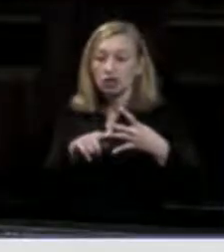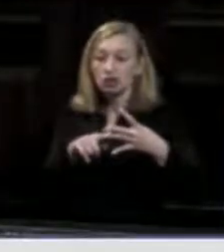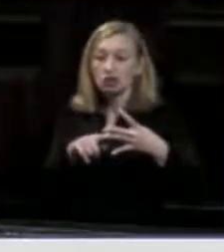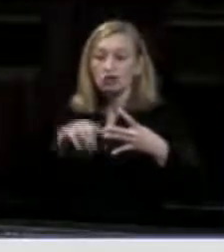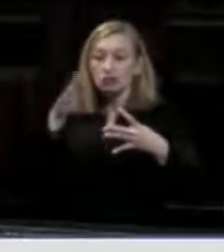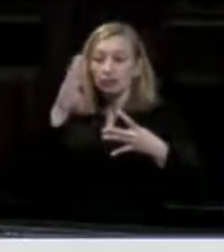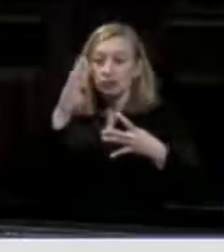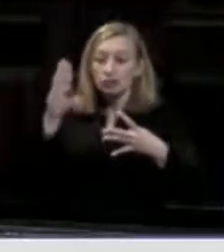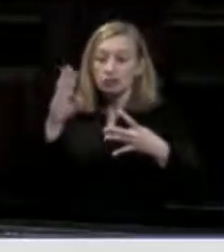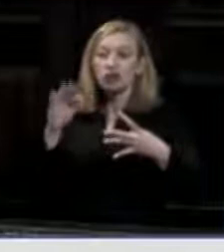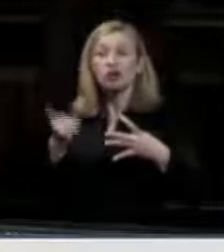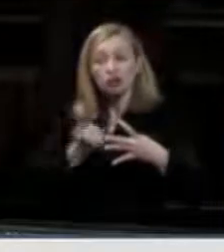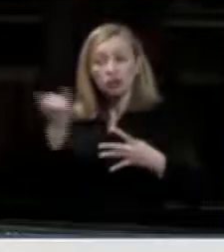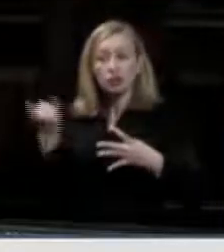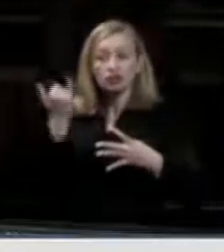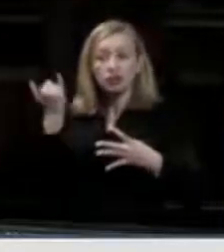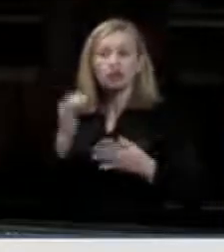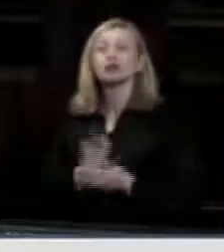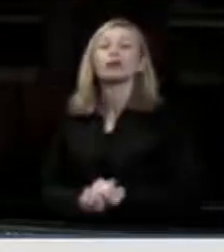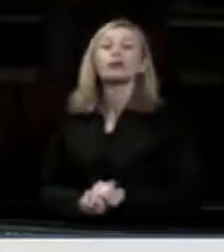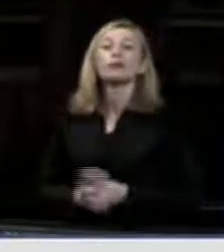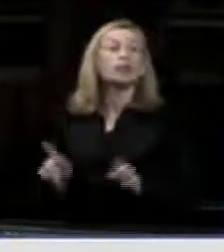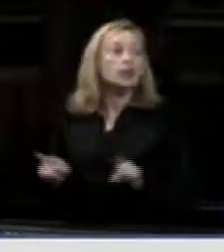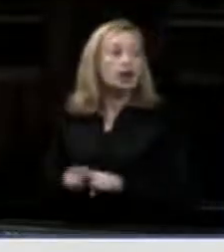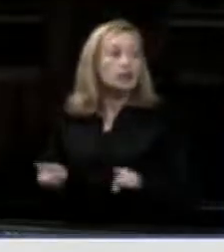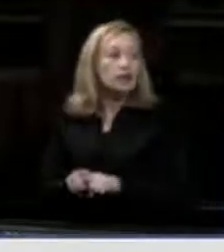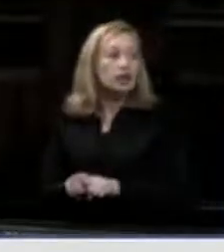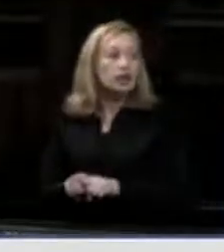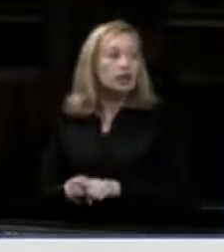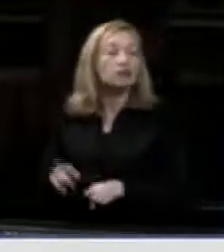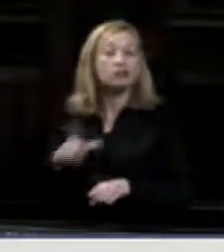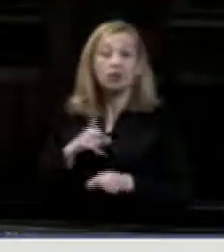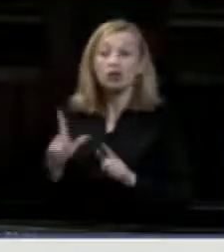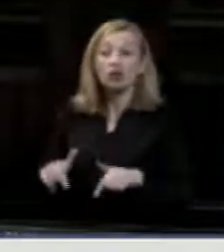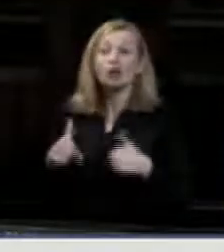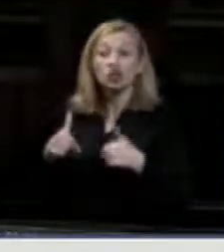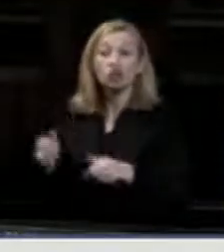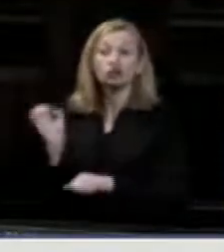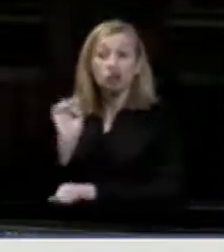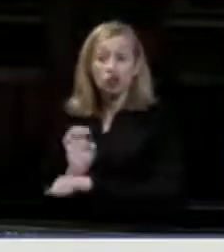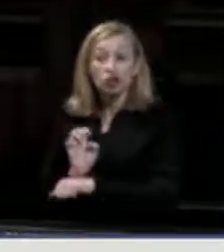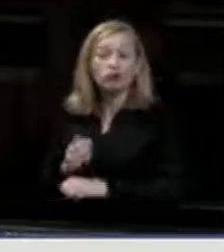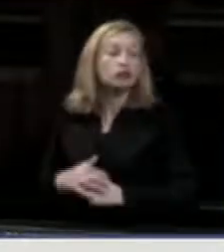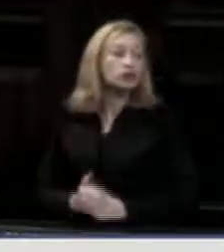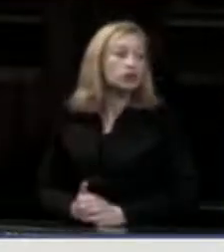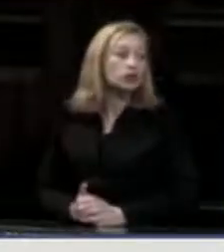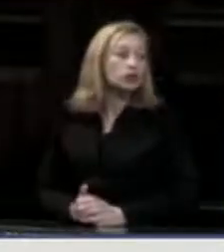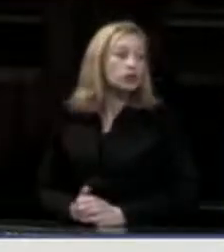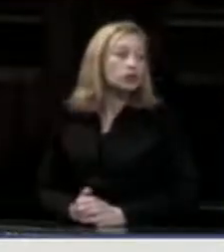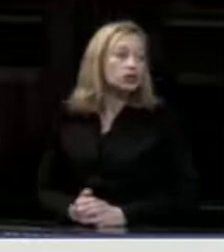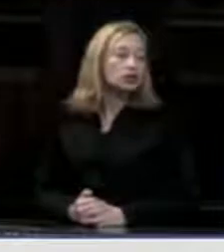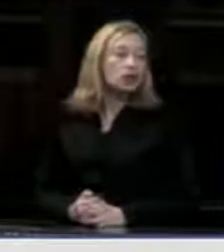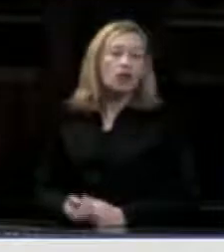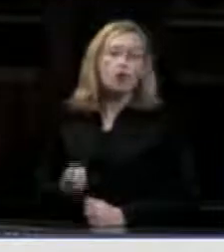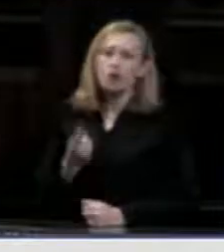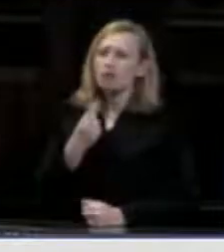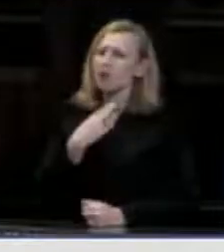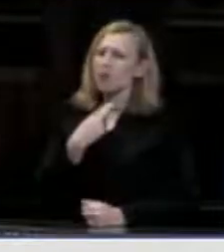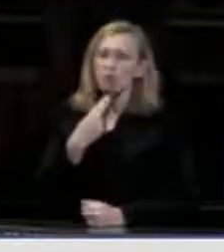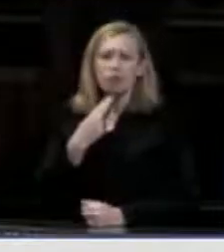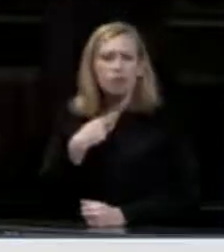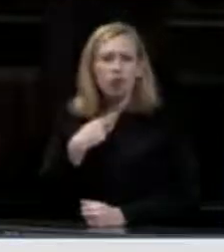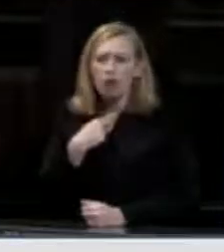Além do mais, existem as funções de Estado que não podem